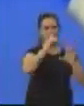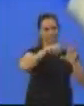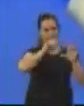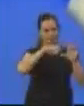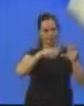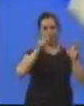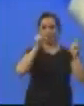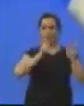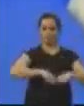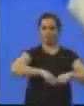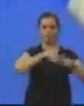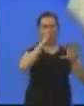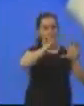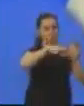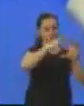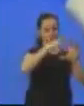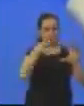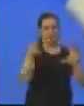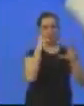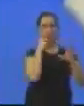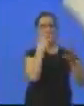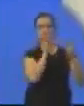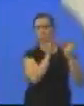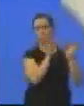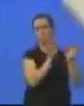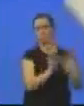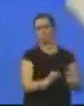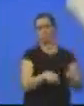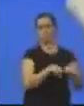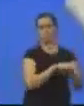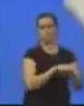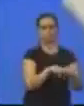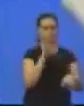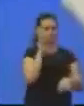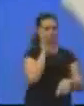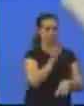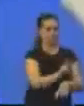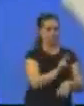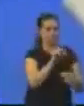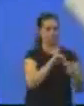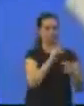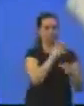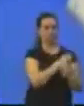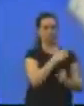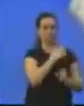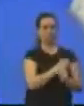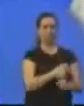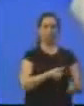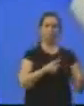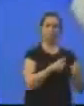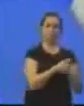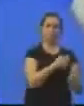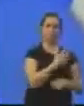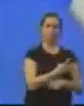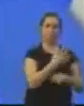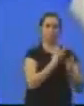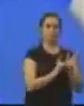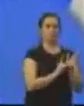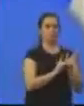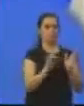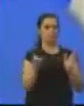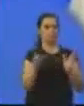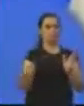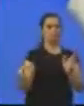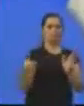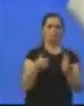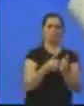mas eu também posso fazer uma tabela e posso fazer uma observação mais simples. Quando eu pego valores próximos de 4 pela direita, valores